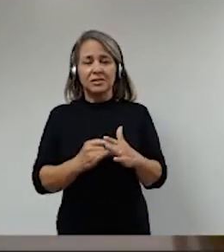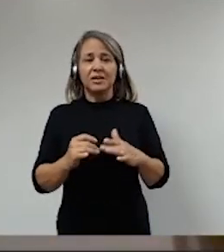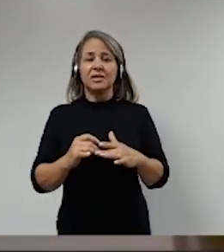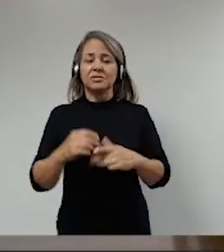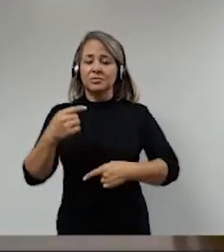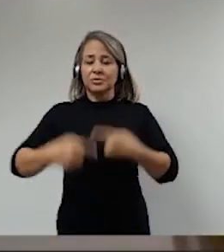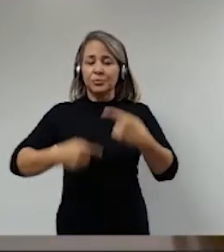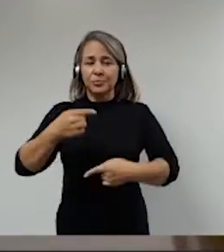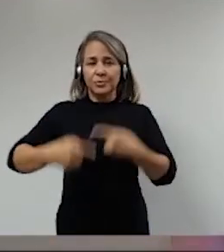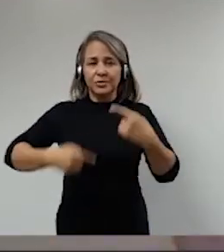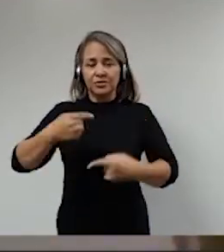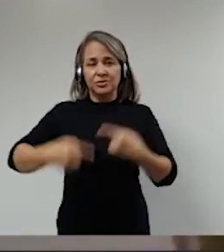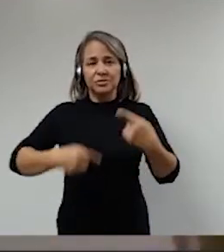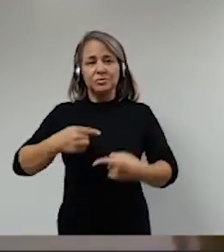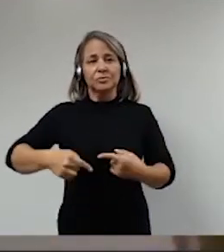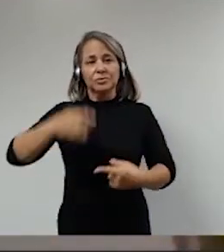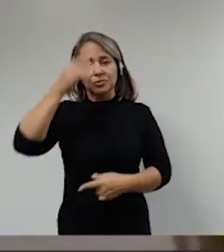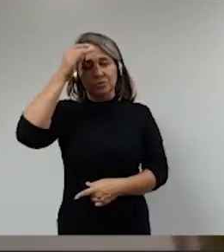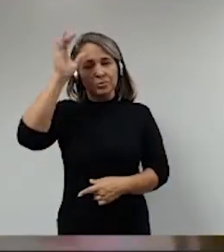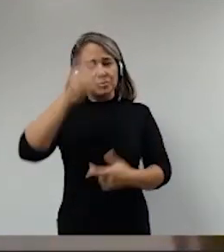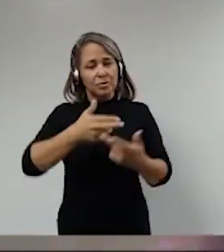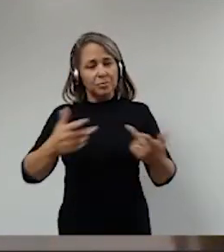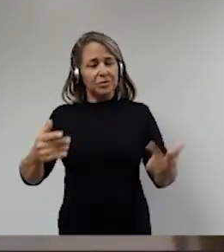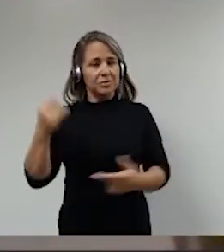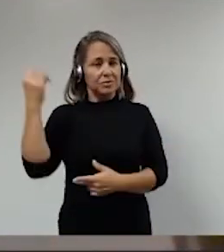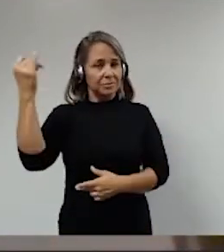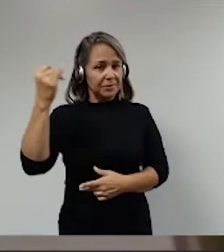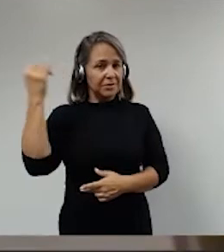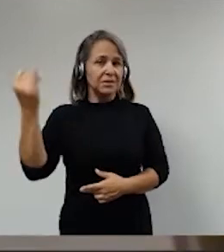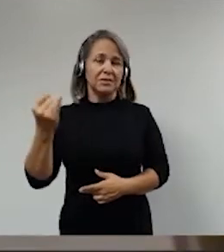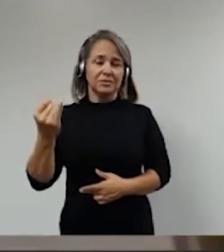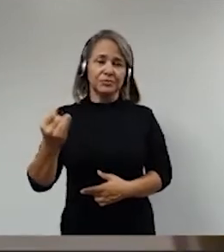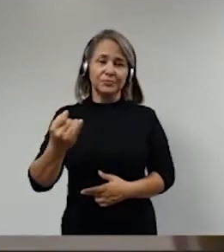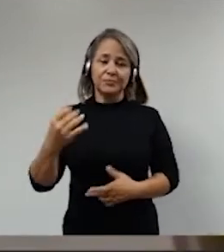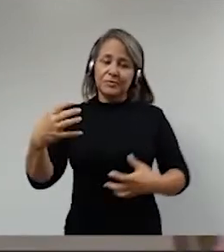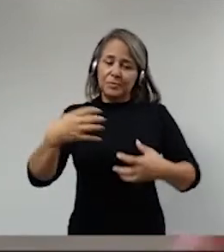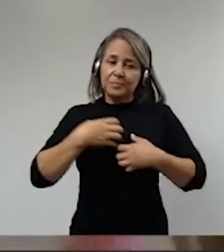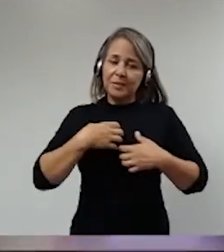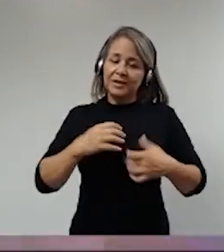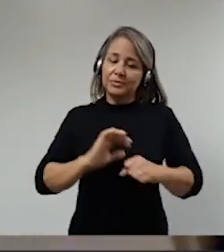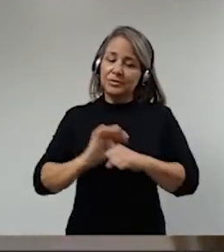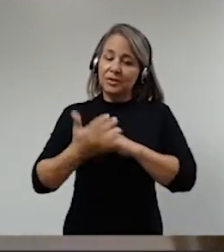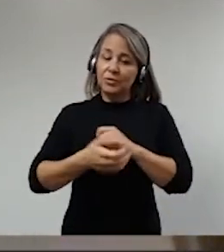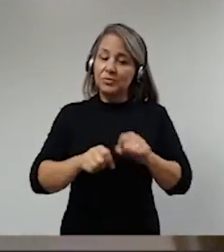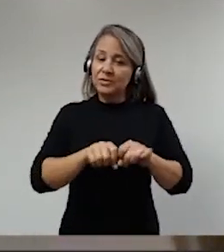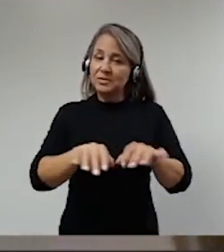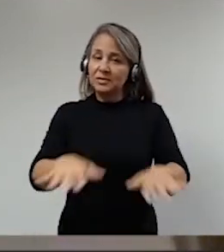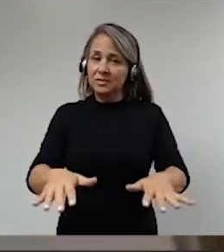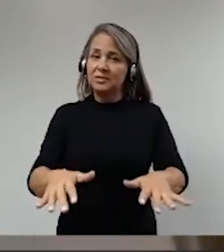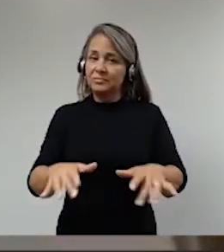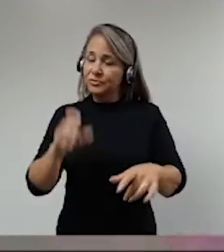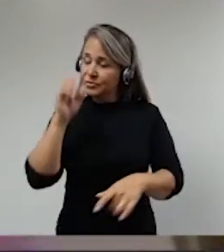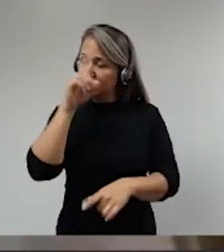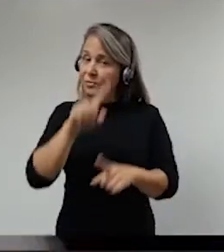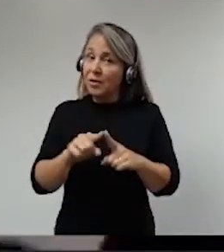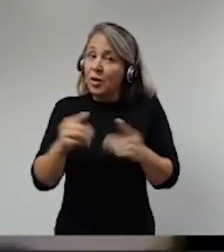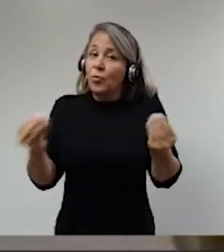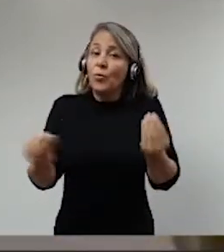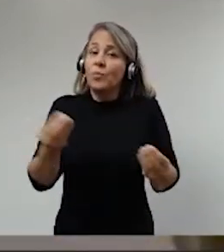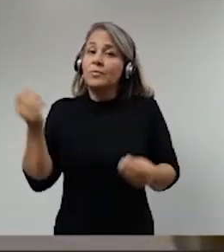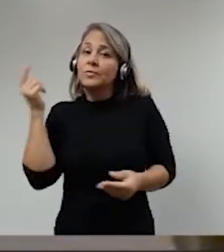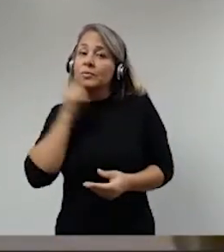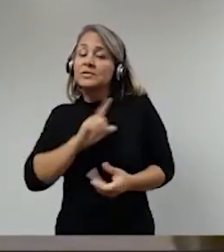de cultura, né? Eu acho que uma questão importante, é inexorável o impacto da Covid-19. Agora, como vamos sair disso, né? Quer dizer, para